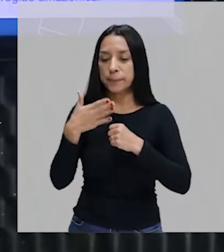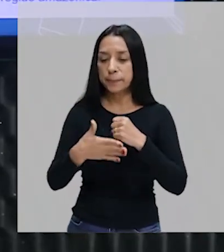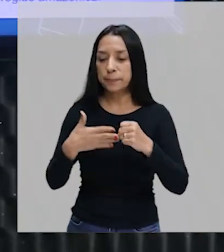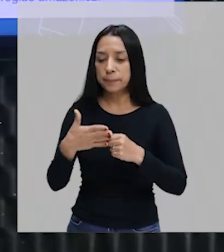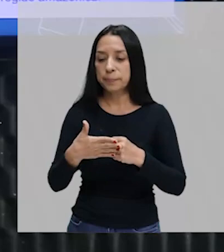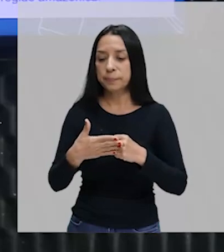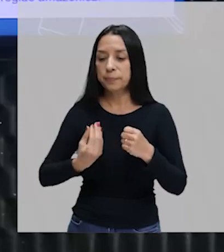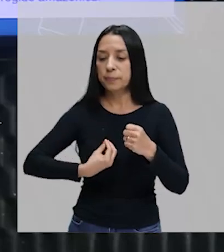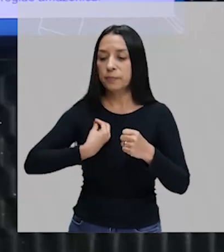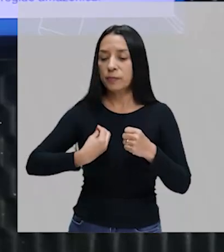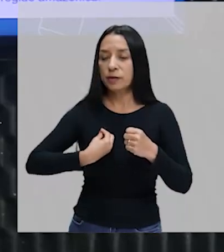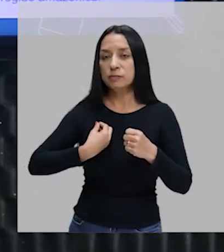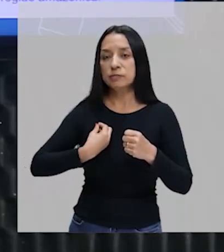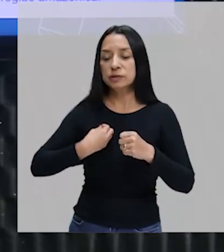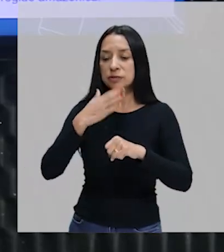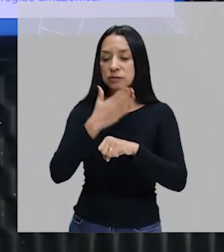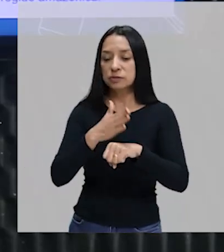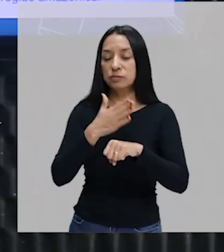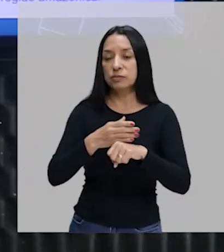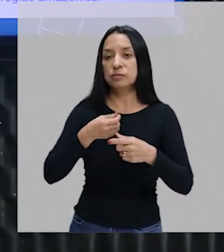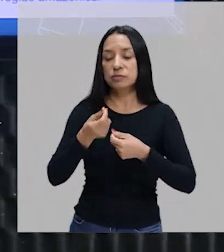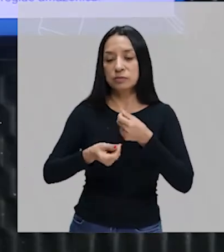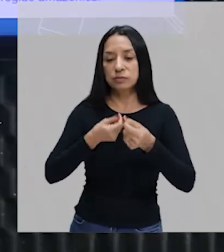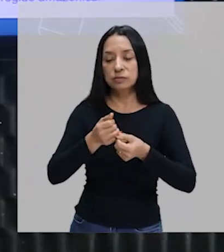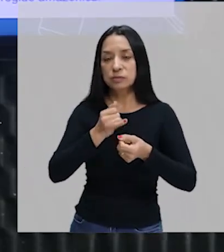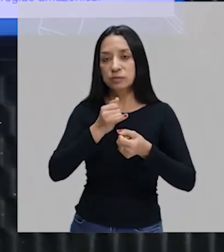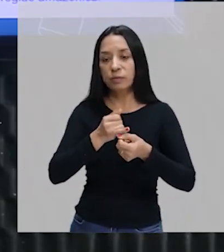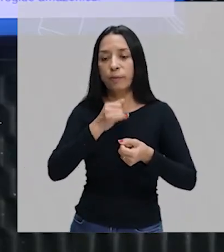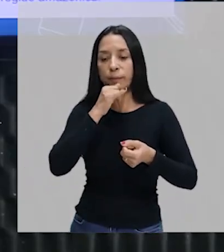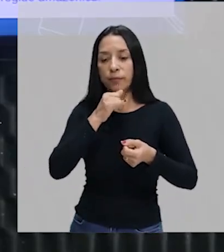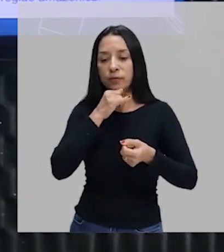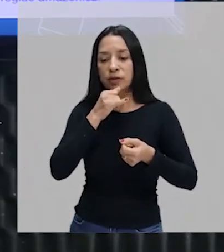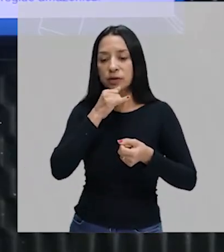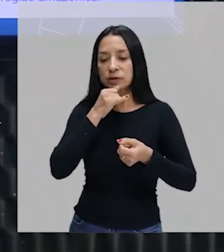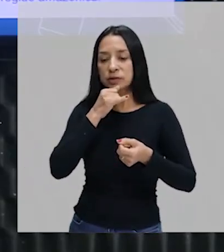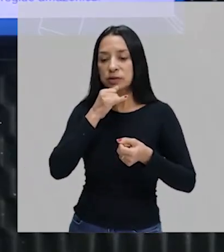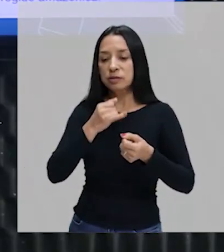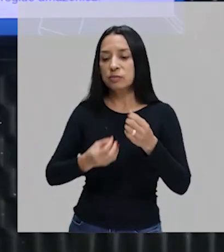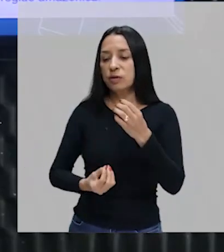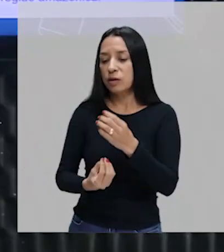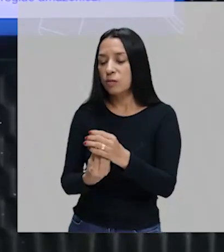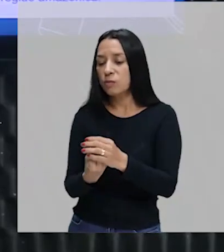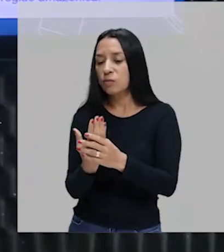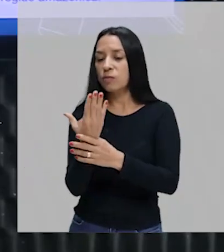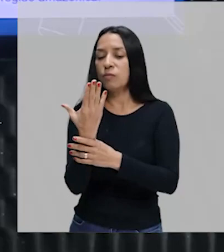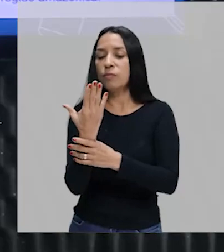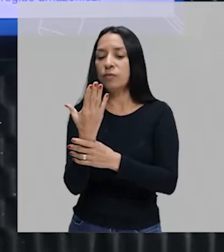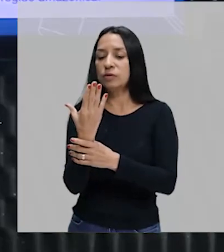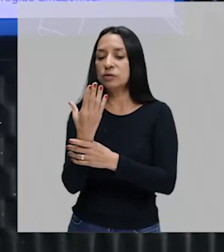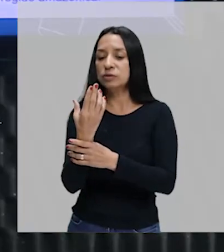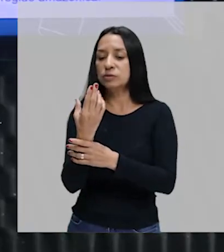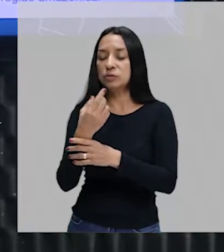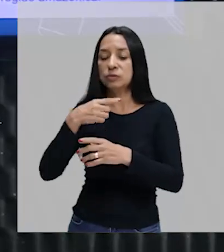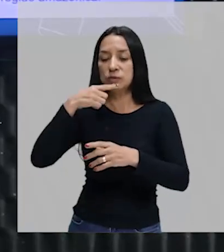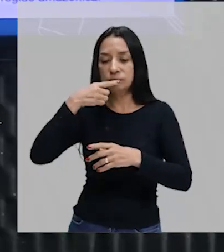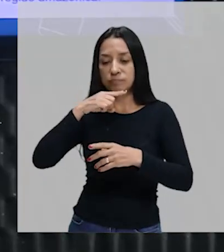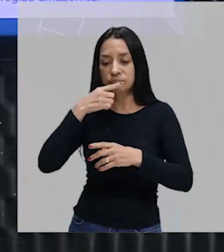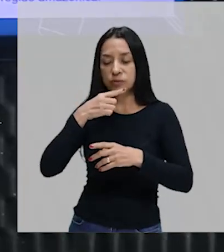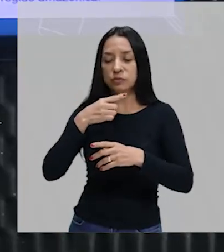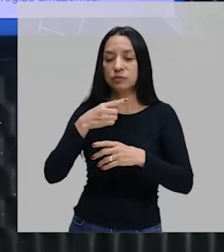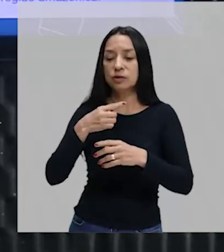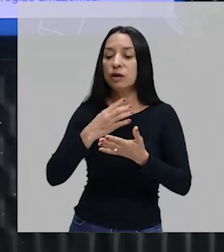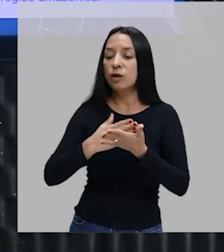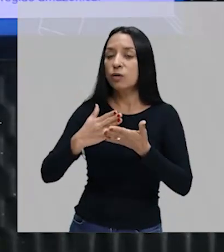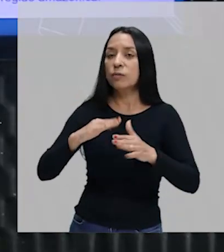basicamente, a presença de atividades econômicas, como, por exemplo, o plantio da cana-de-açúcar. Ele acaba sendo estimulado